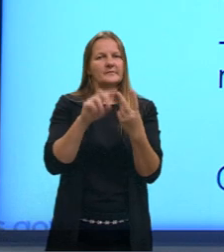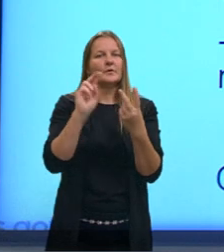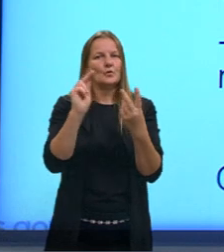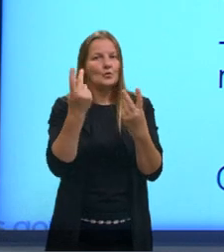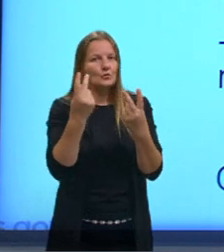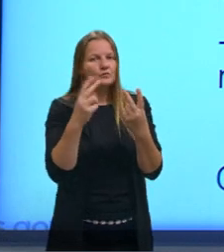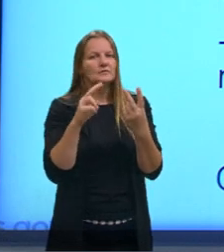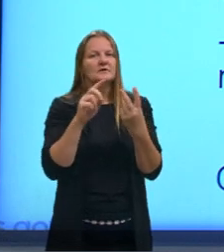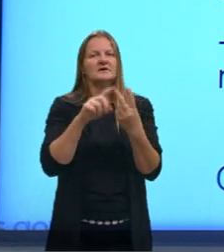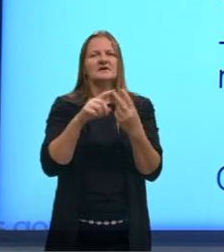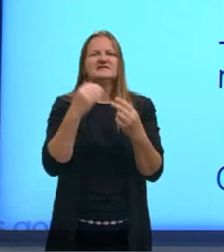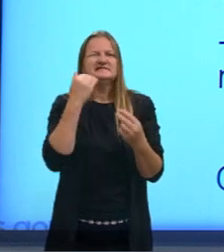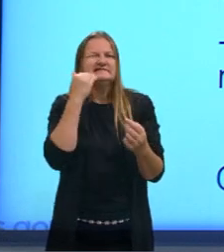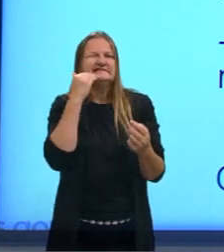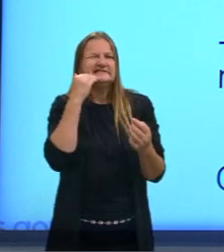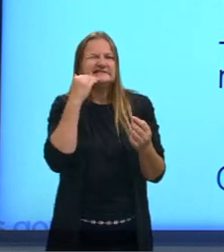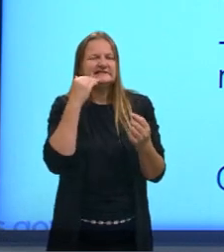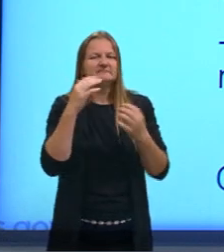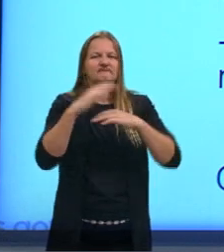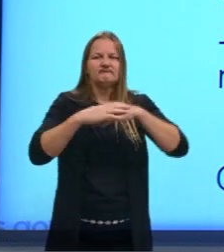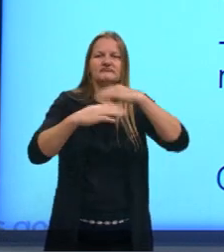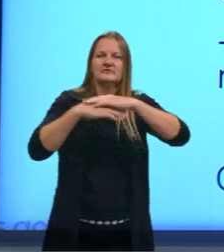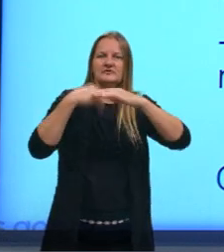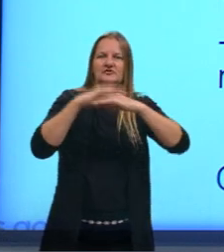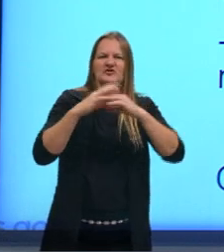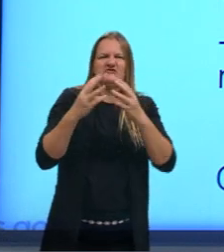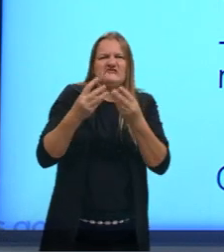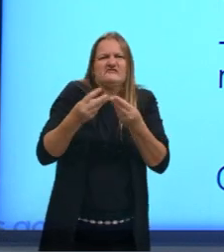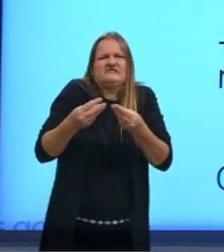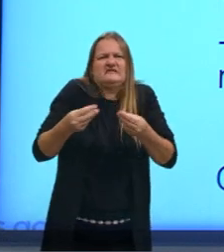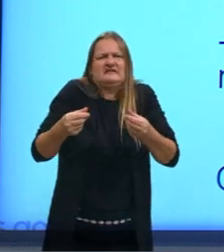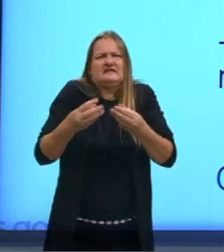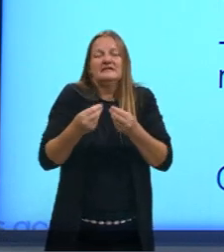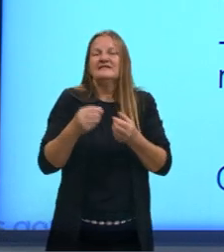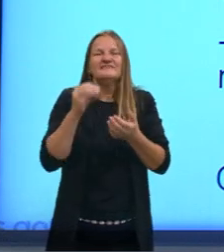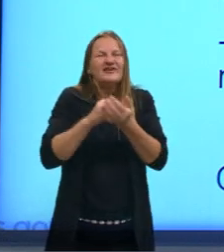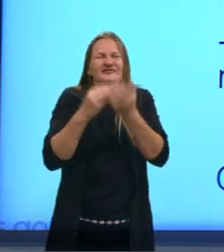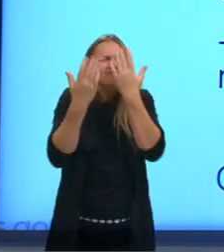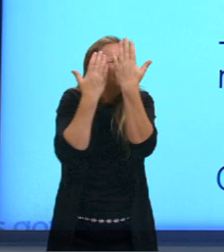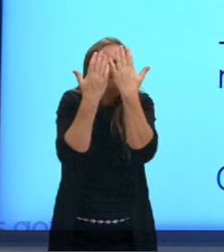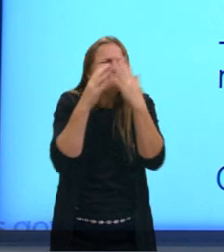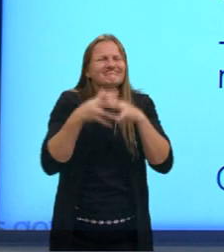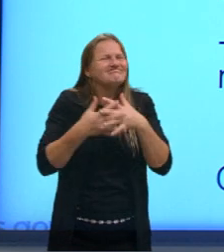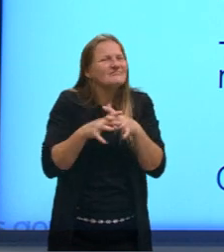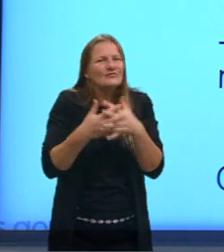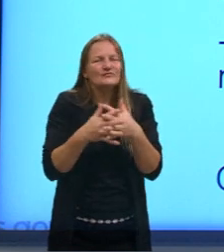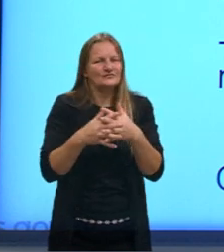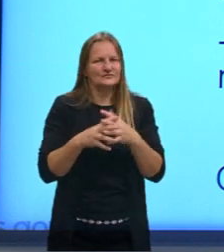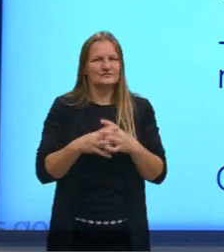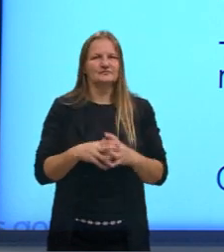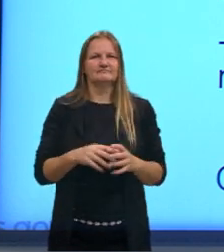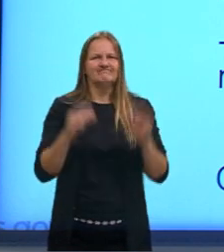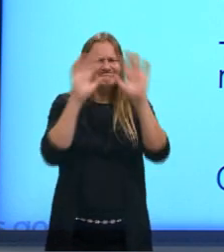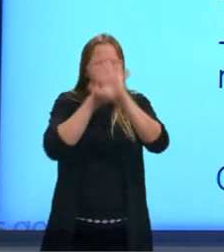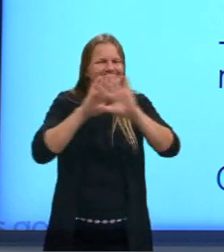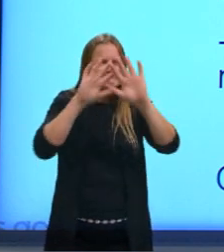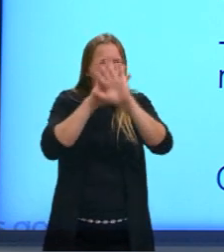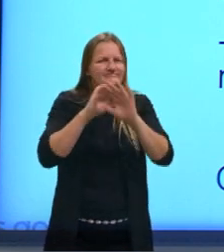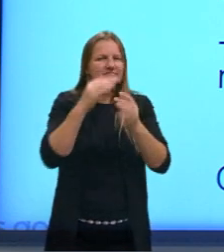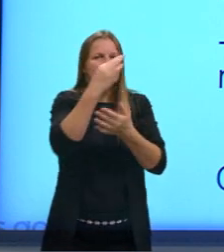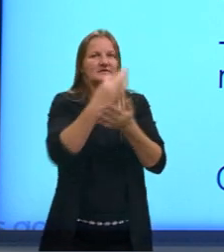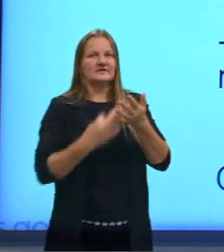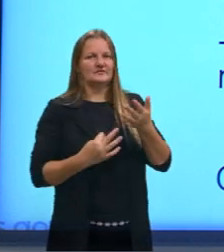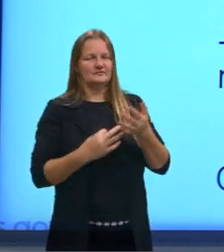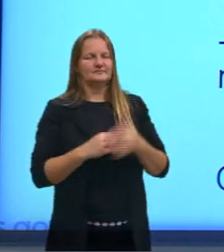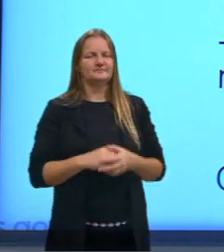um defeito na construção prejudicando a clareza da mensagem e o que é importante